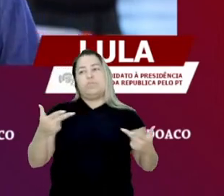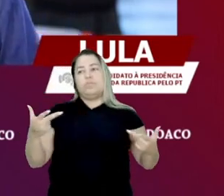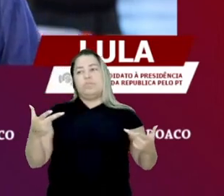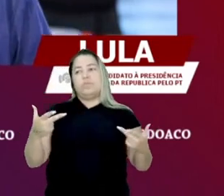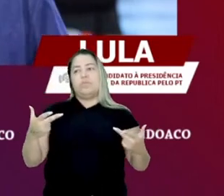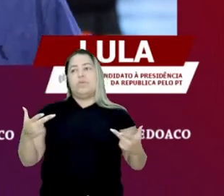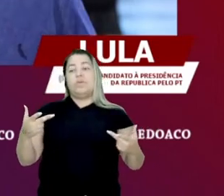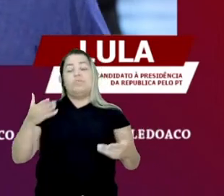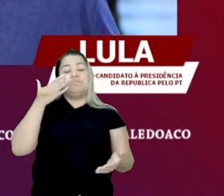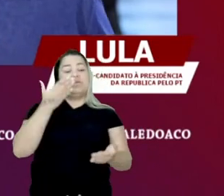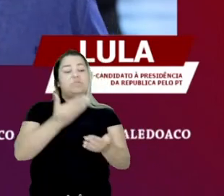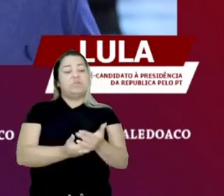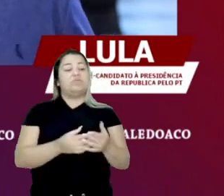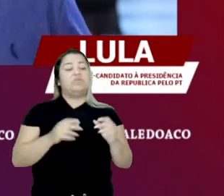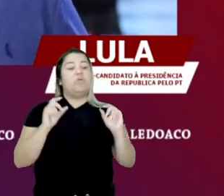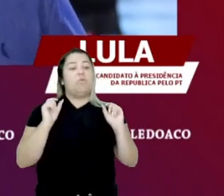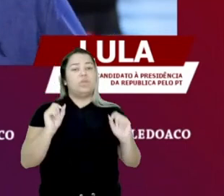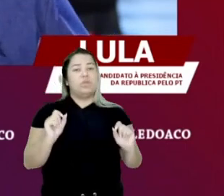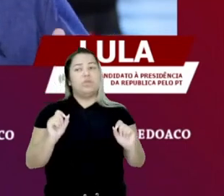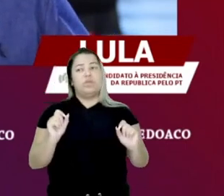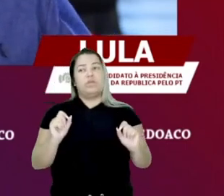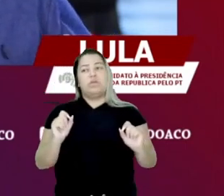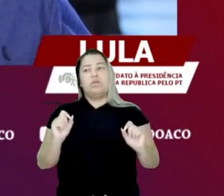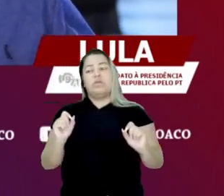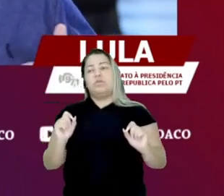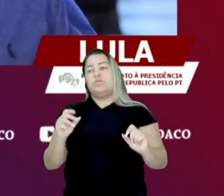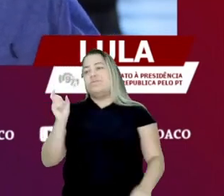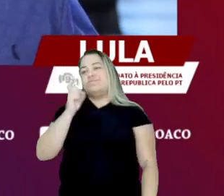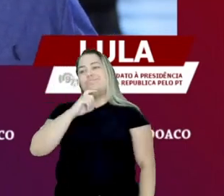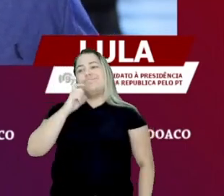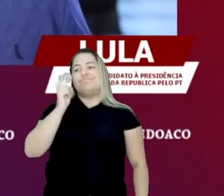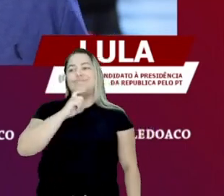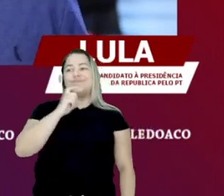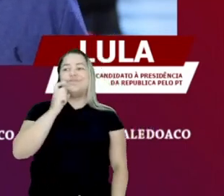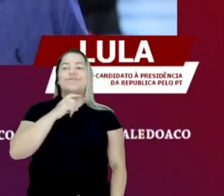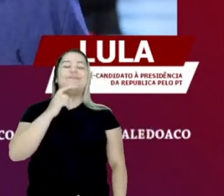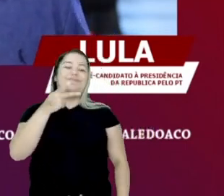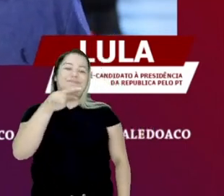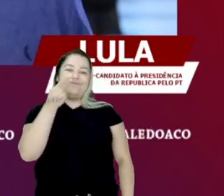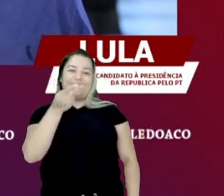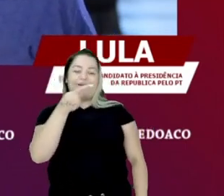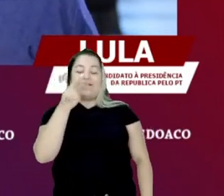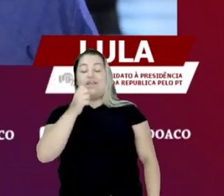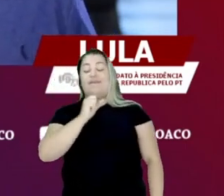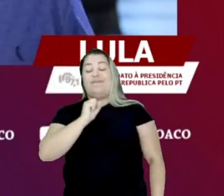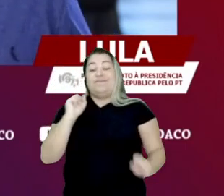da Alvorada contando mentira, tentando fazer com que a sociedade acredite.